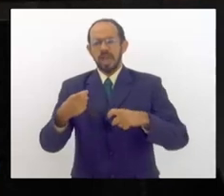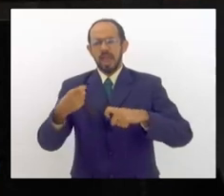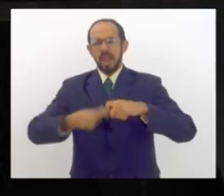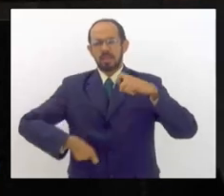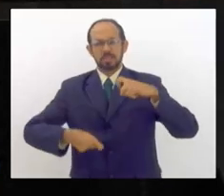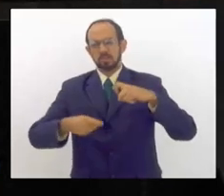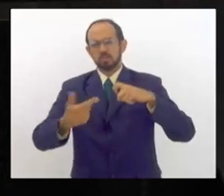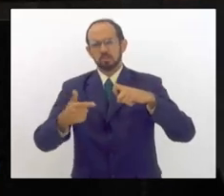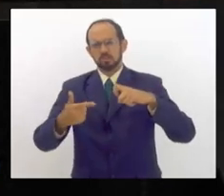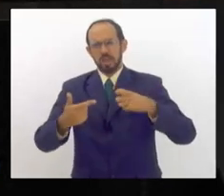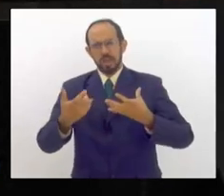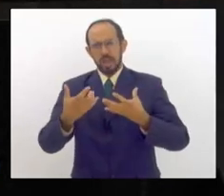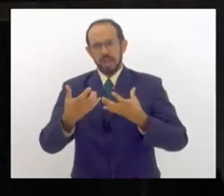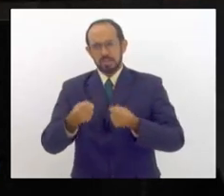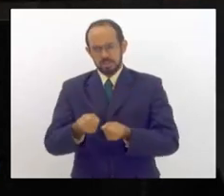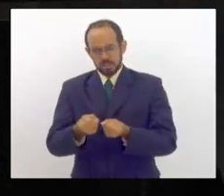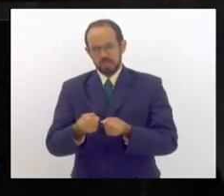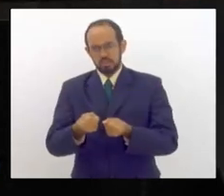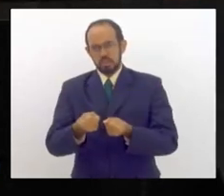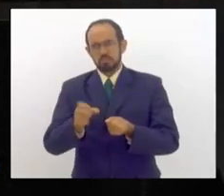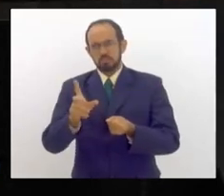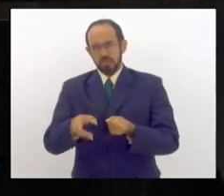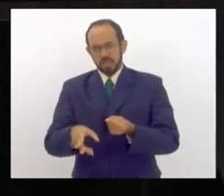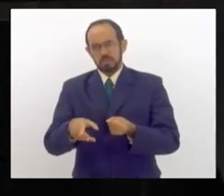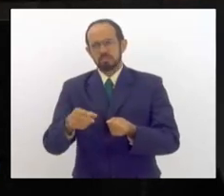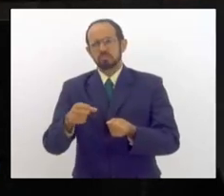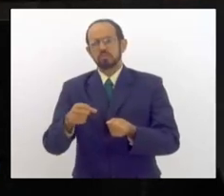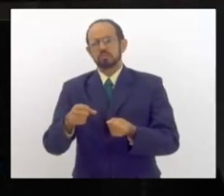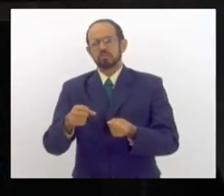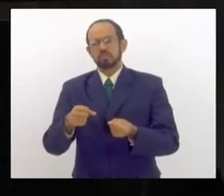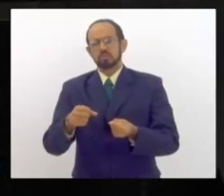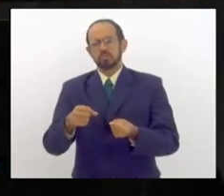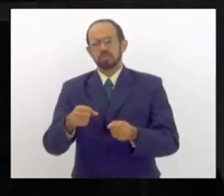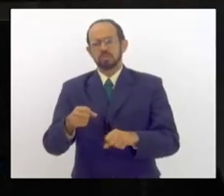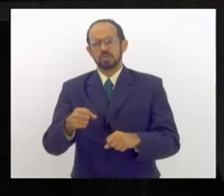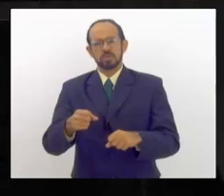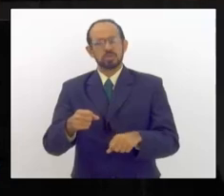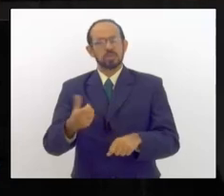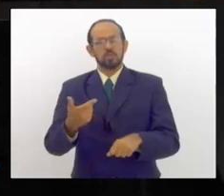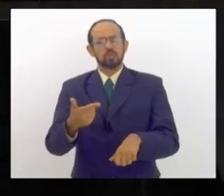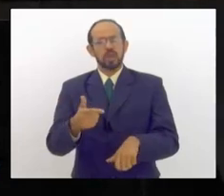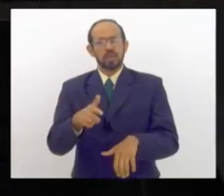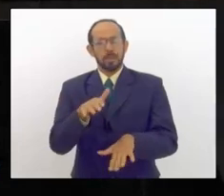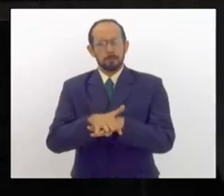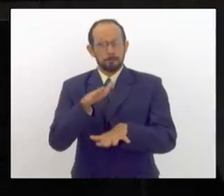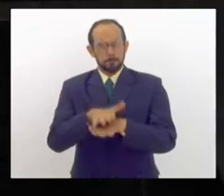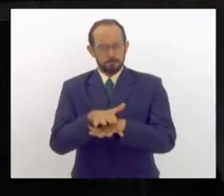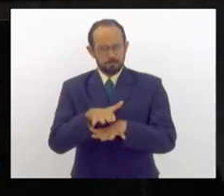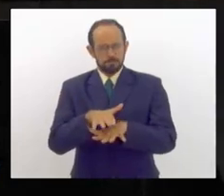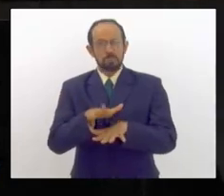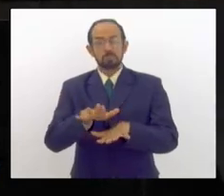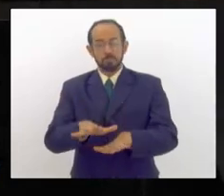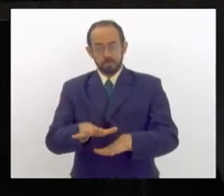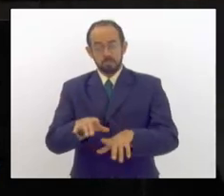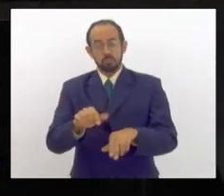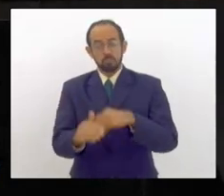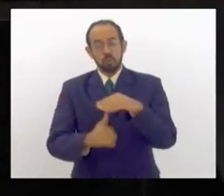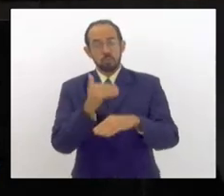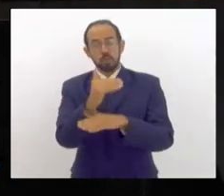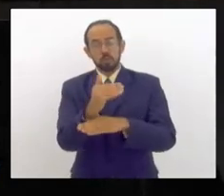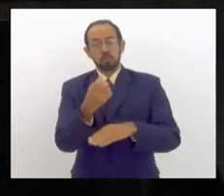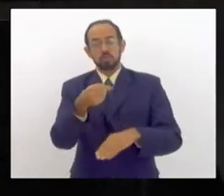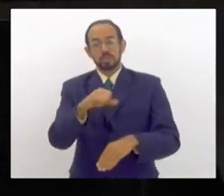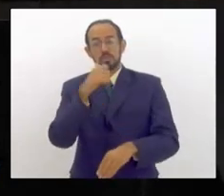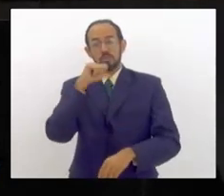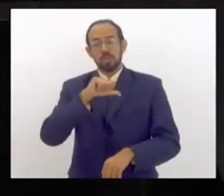sem consentimento, ainda que sem a penetração em si, e, sobretudo, quando a mulher está